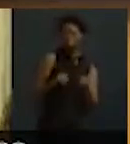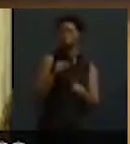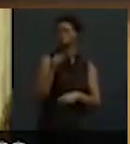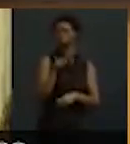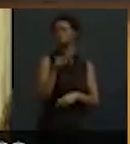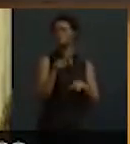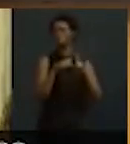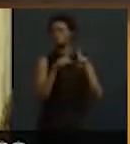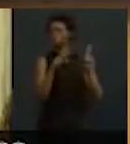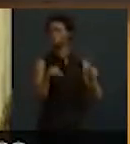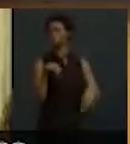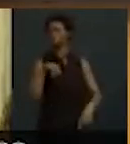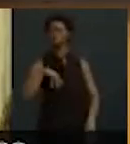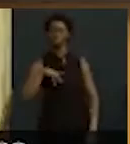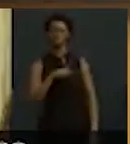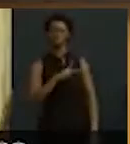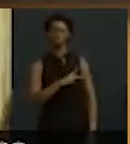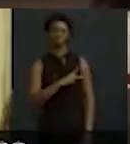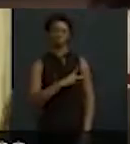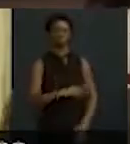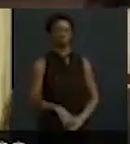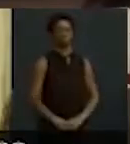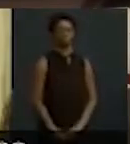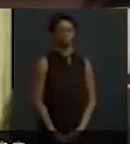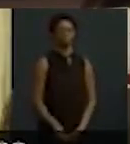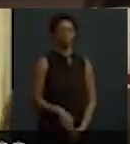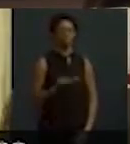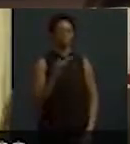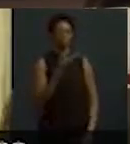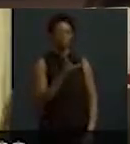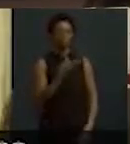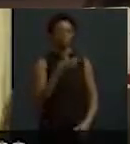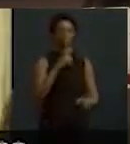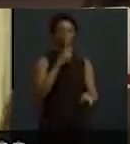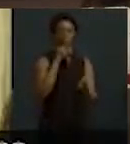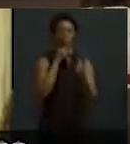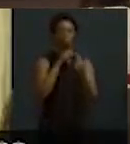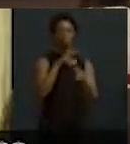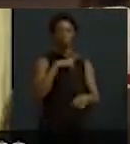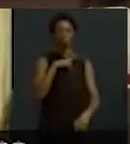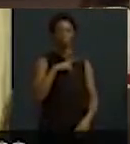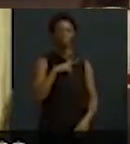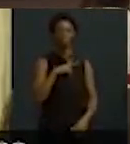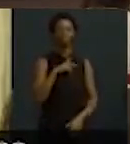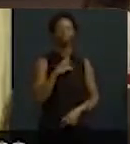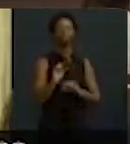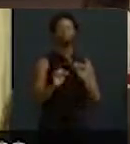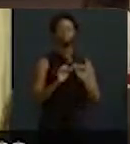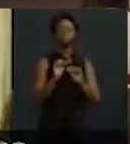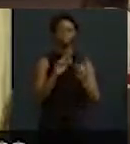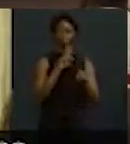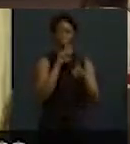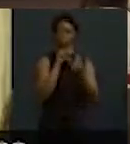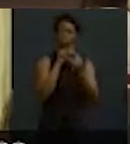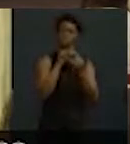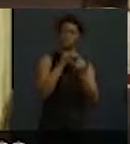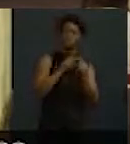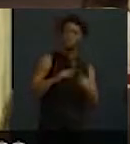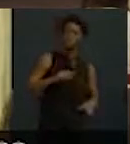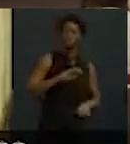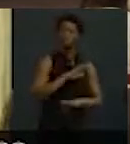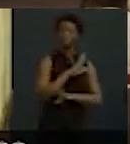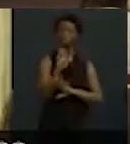do Ministério Público. Sua meta pessoal, por ter objetivo assegurar a toda a